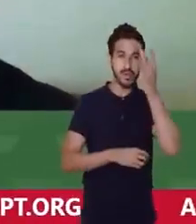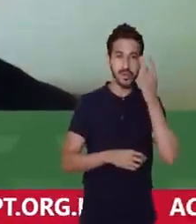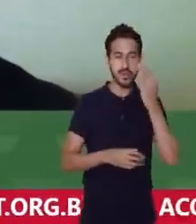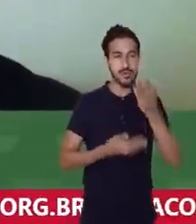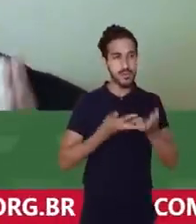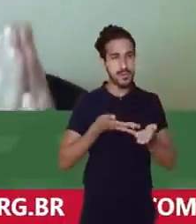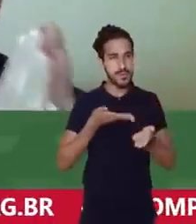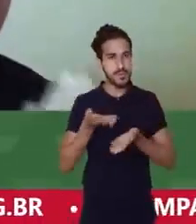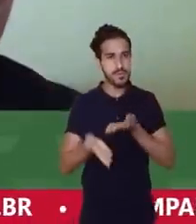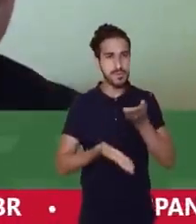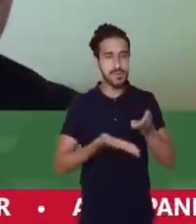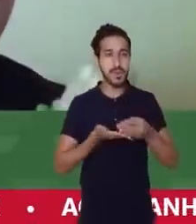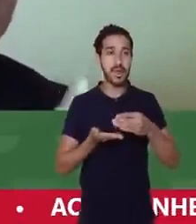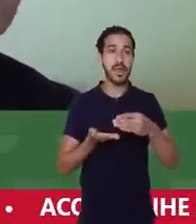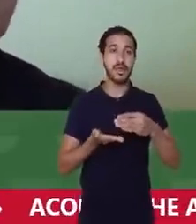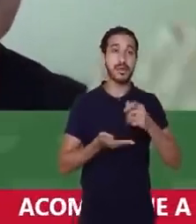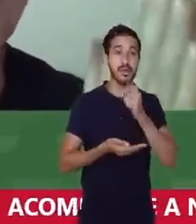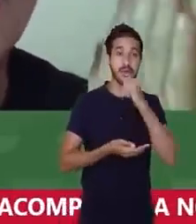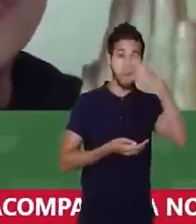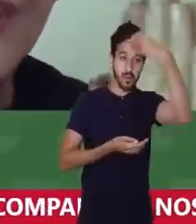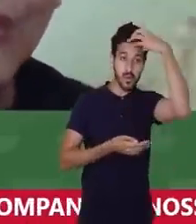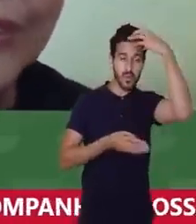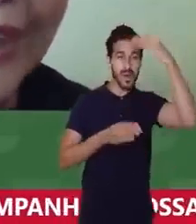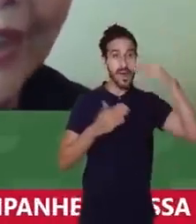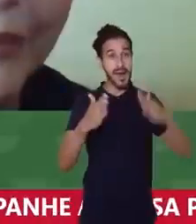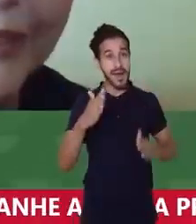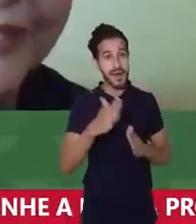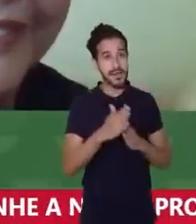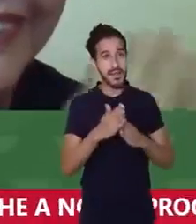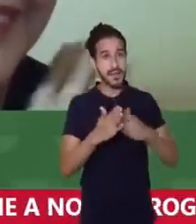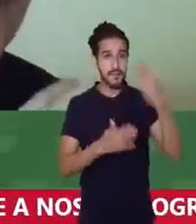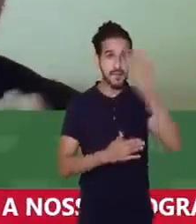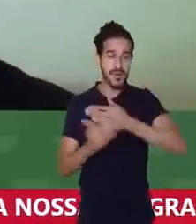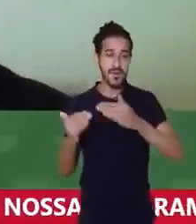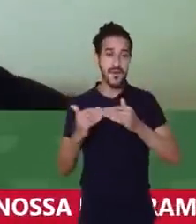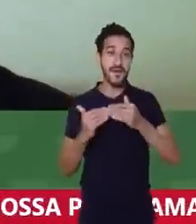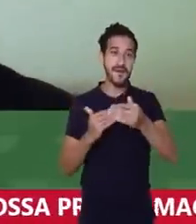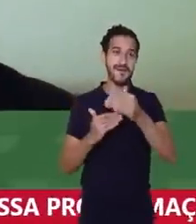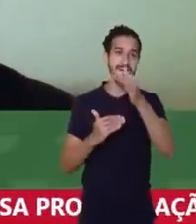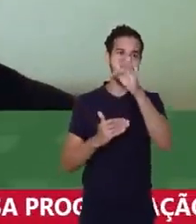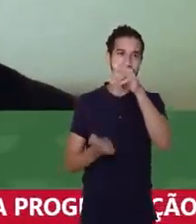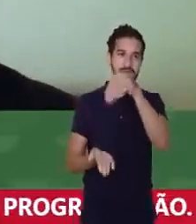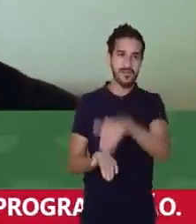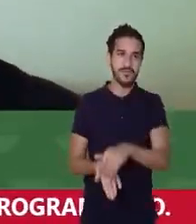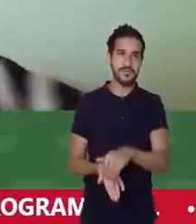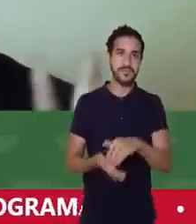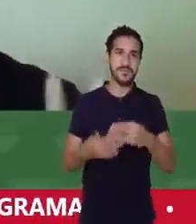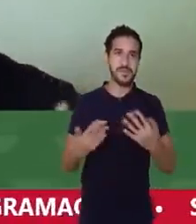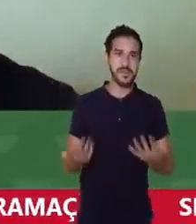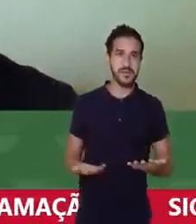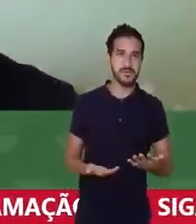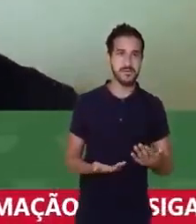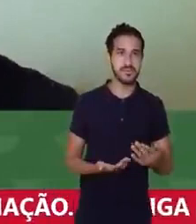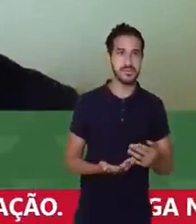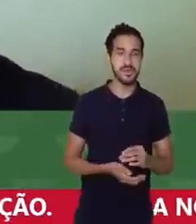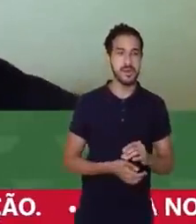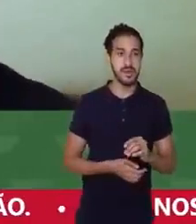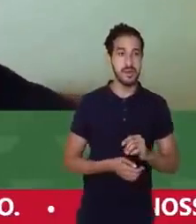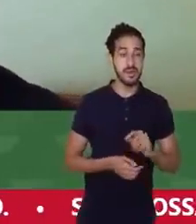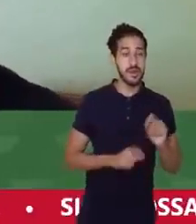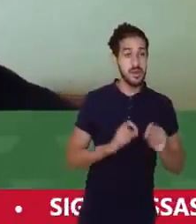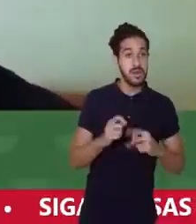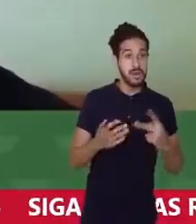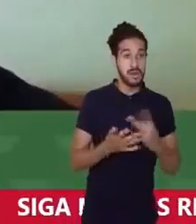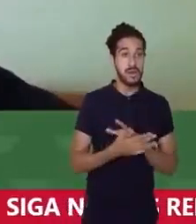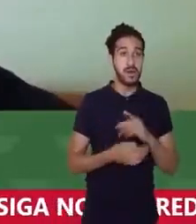serem tratados como inocentes até que se prove em contrário. Então, o que